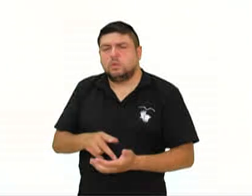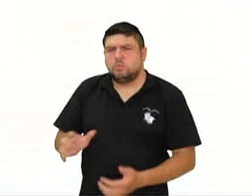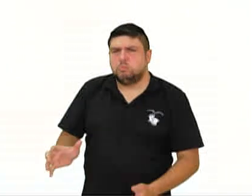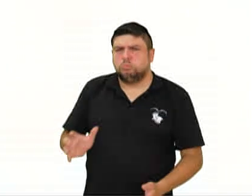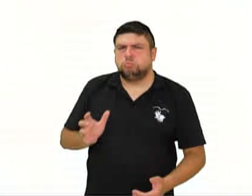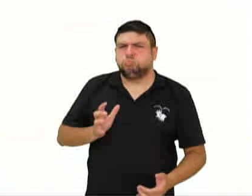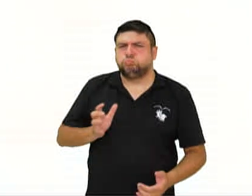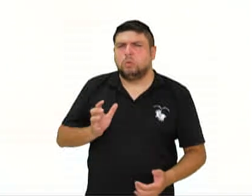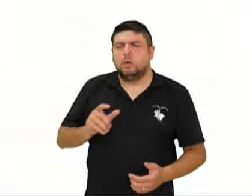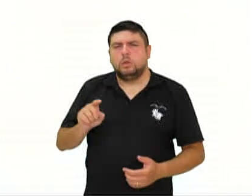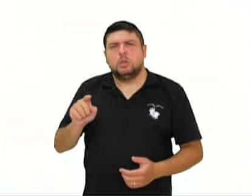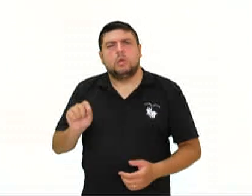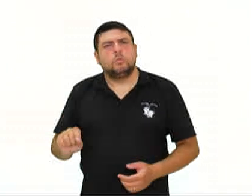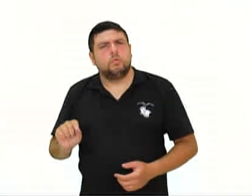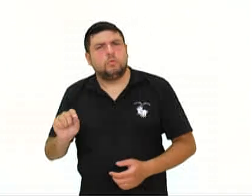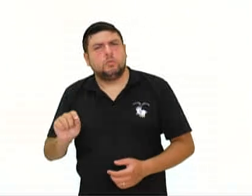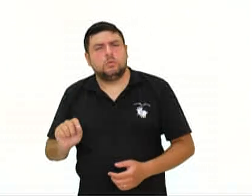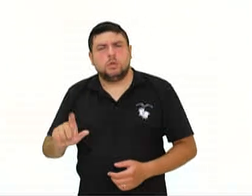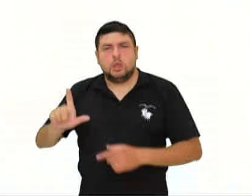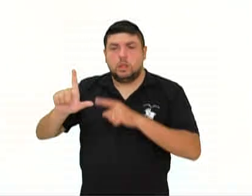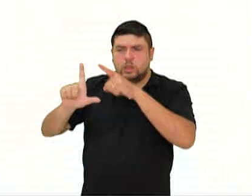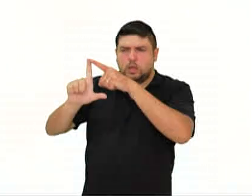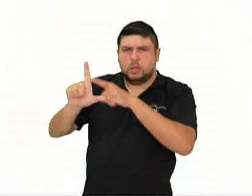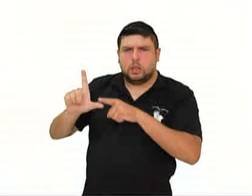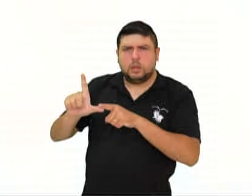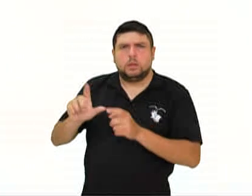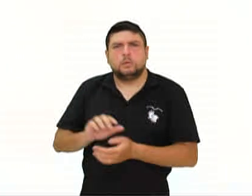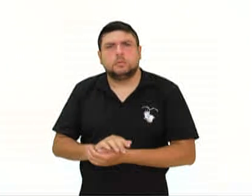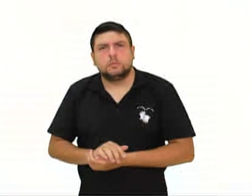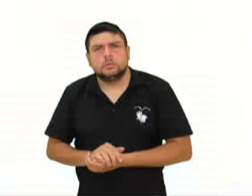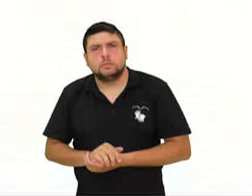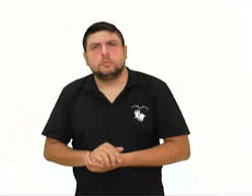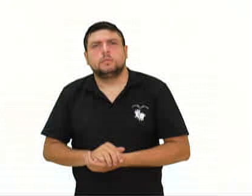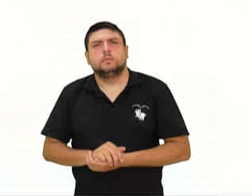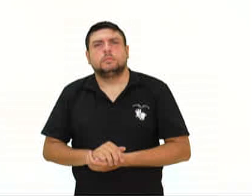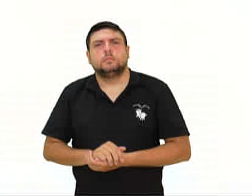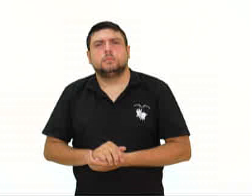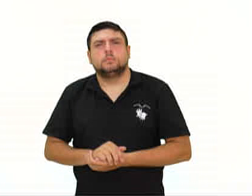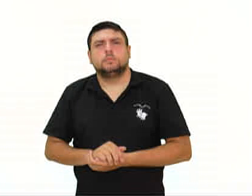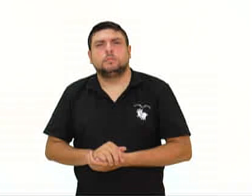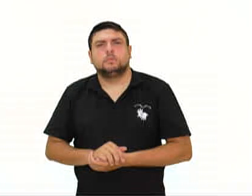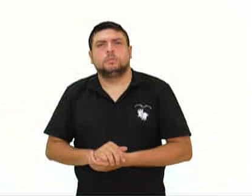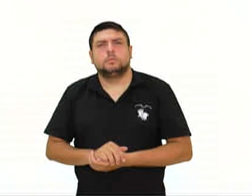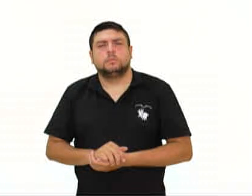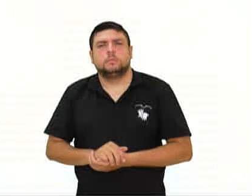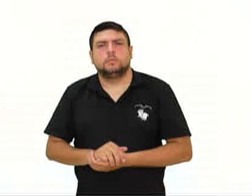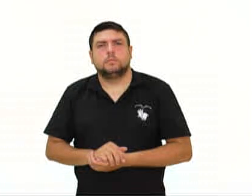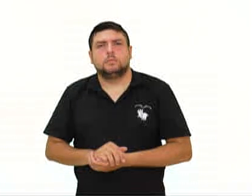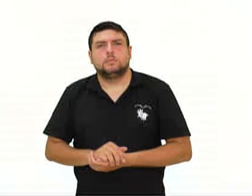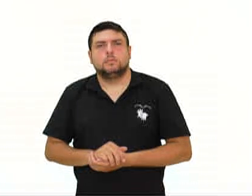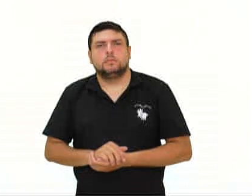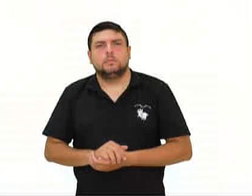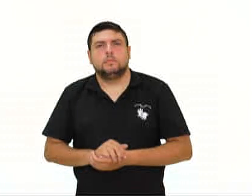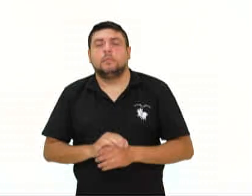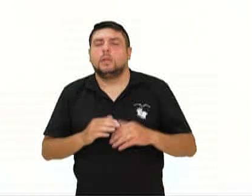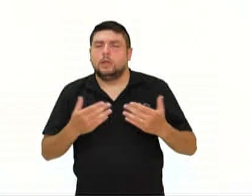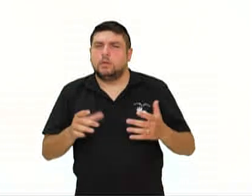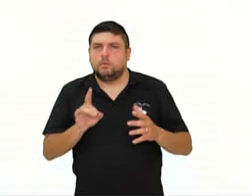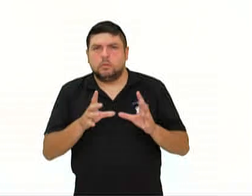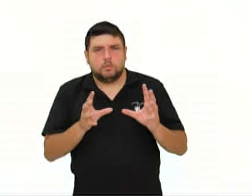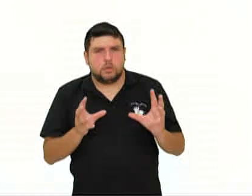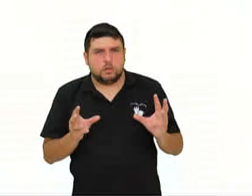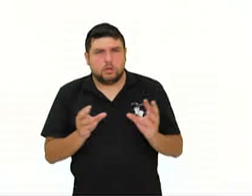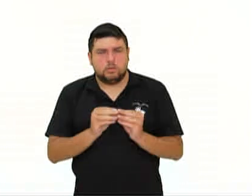uma chave Allen. Jogo com ela. O pânico. Então aqui é só então um fragmento